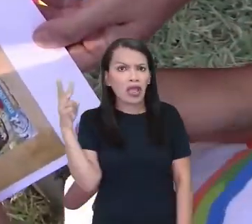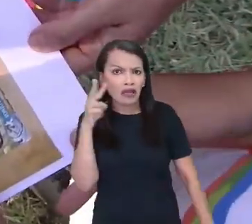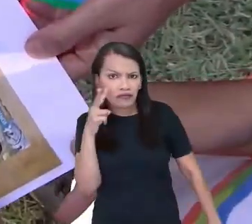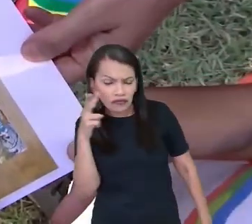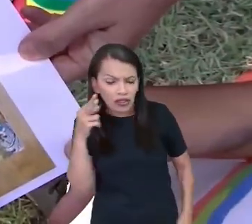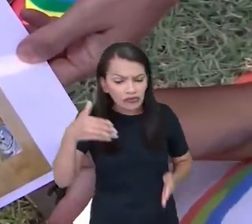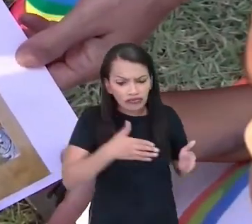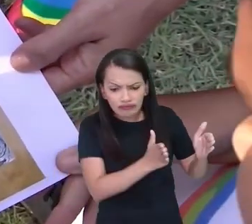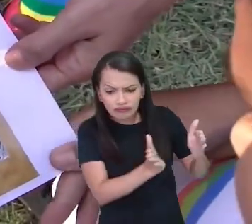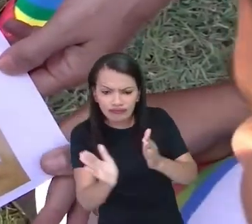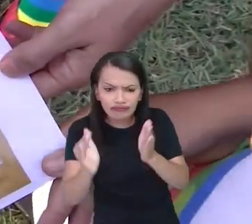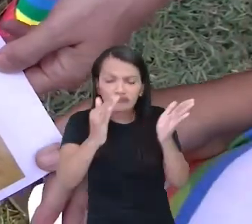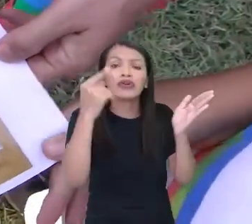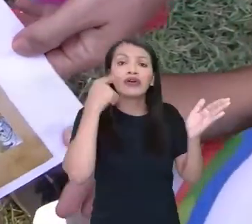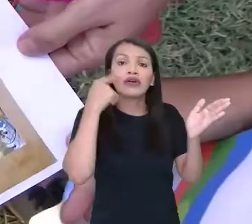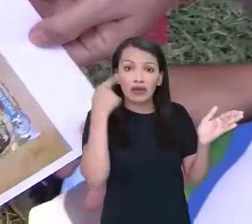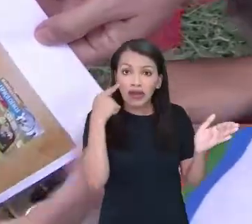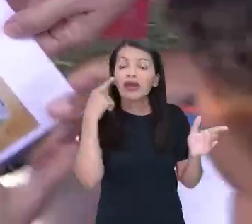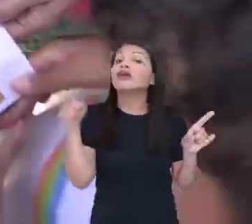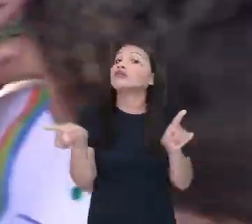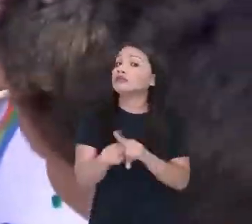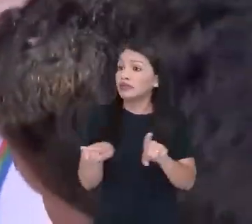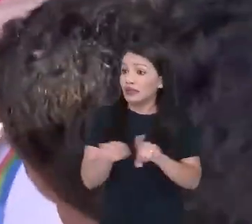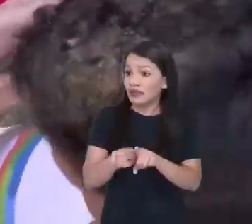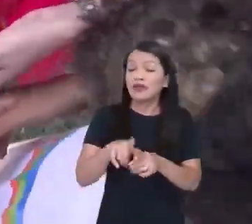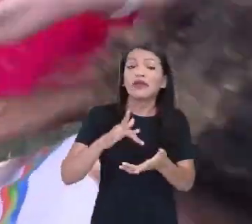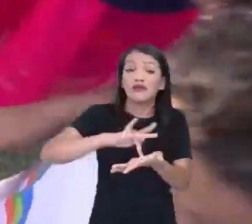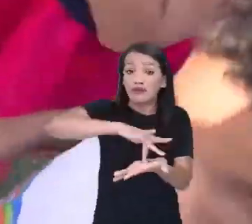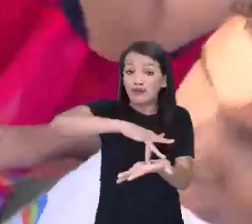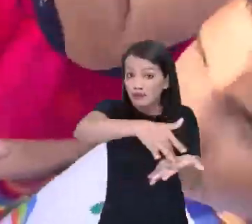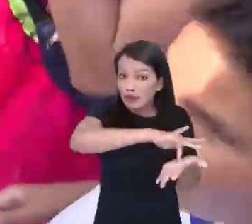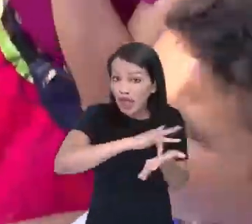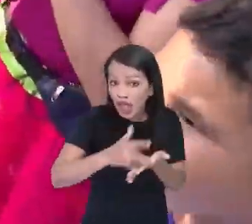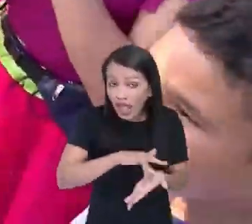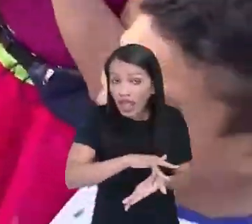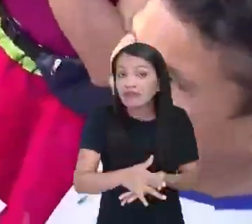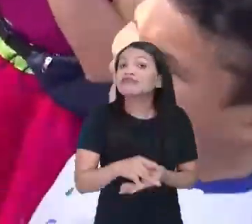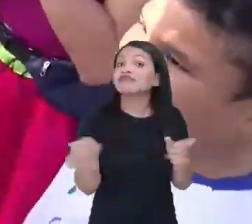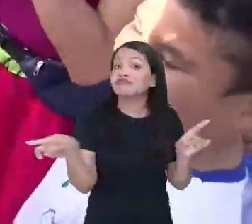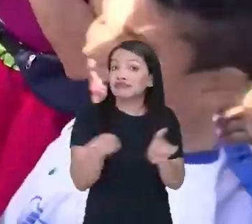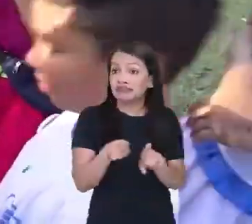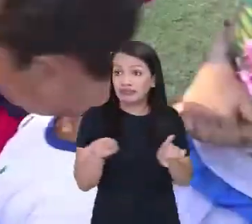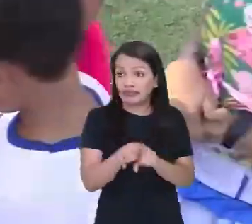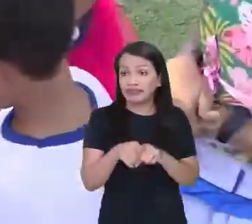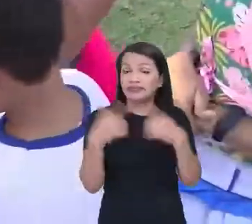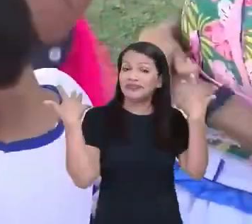E o Passo do Fresco. Eita.